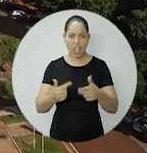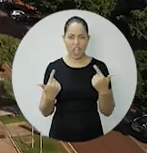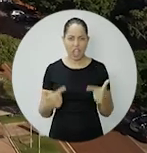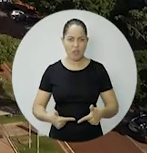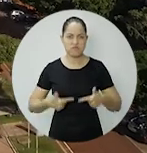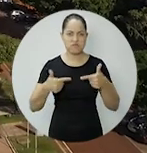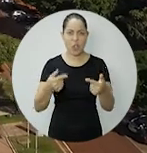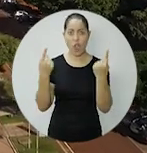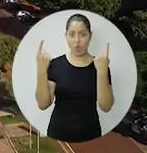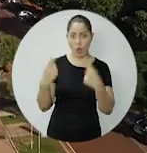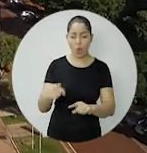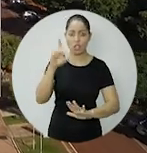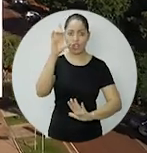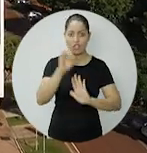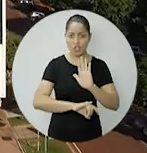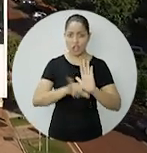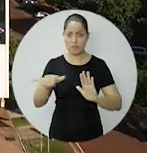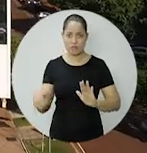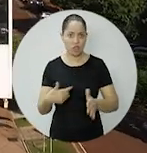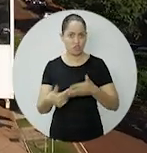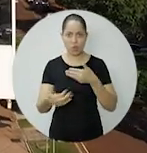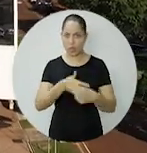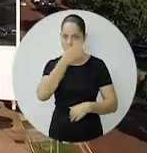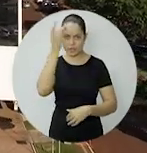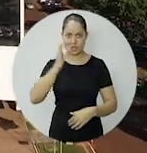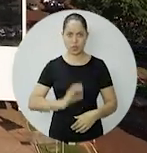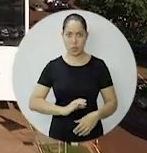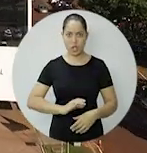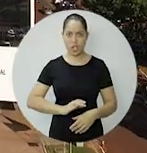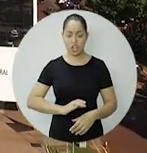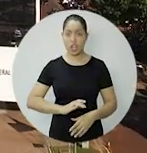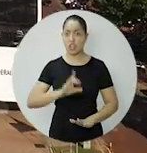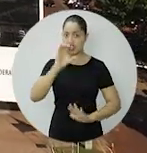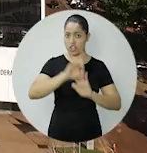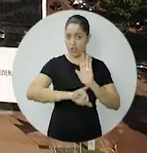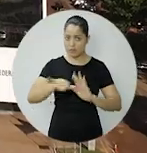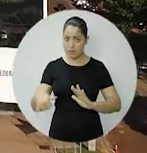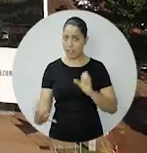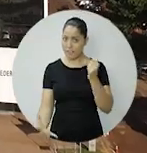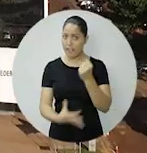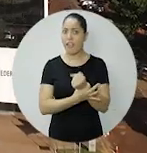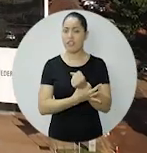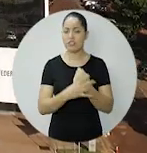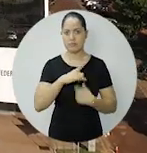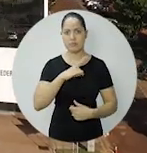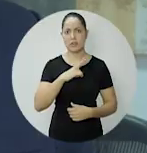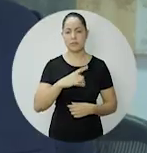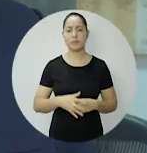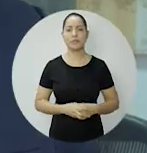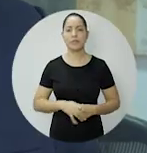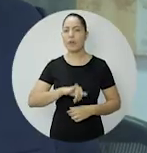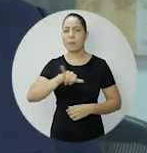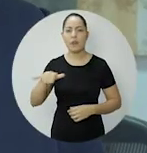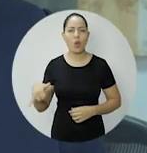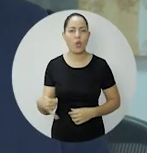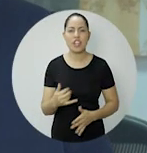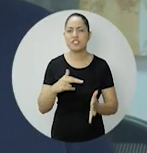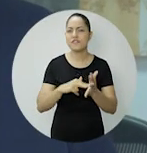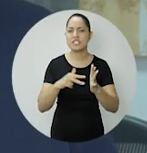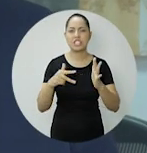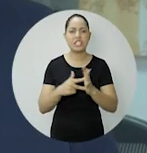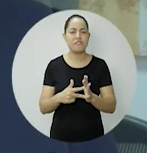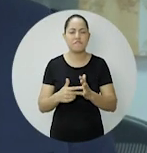qualquer ato de violação das prerrogativas de qualquer cidadão. Prerrogativas são direitos garantidos. Prerrogativa é